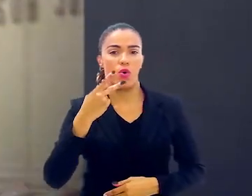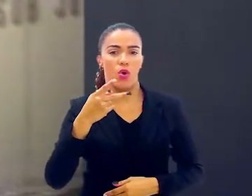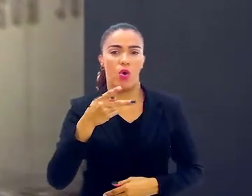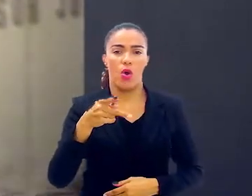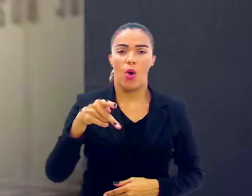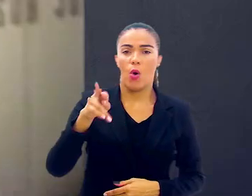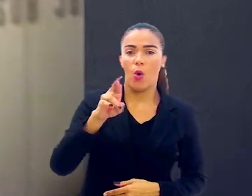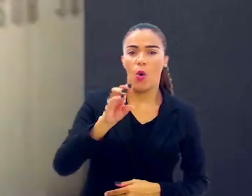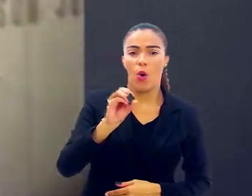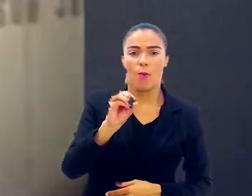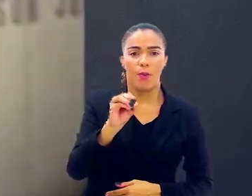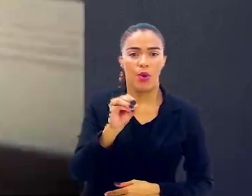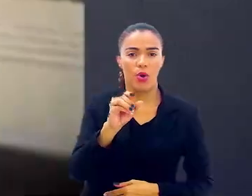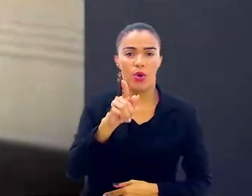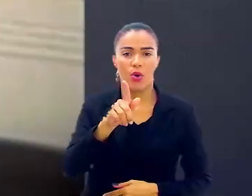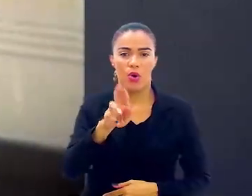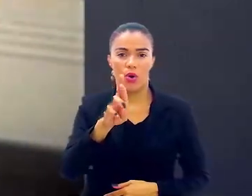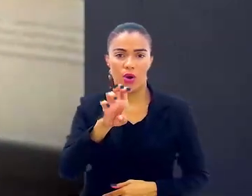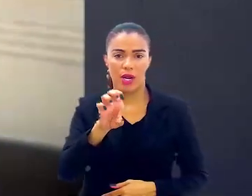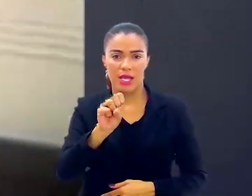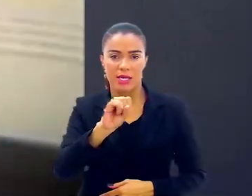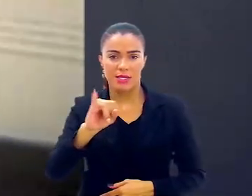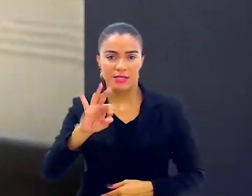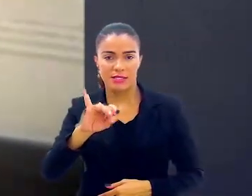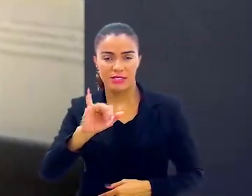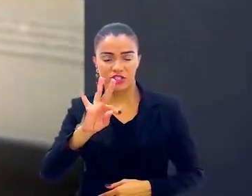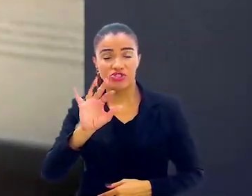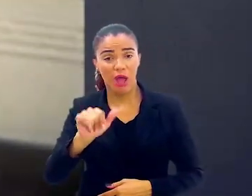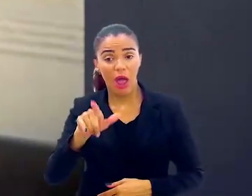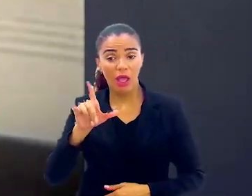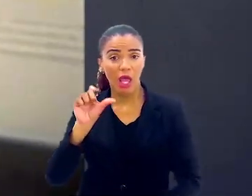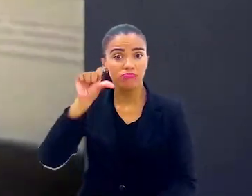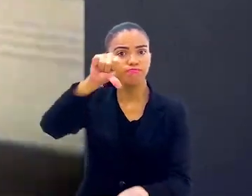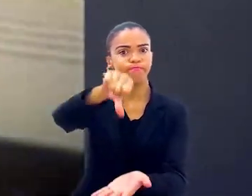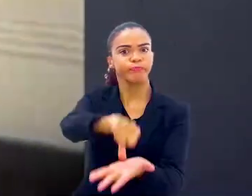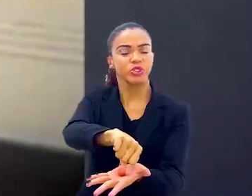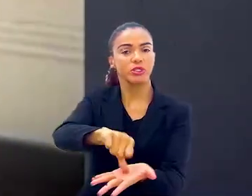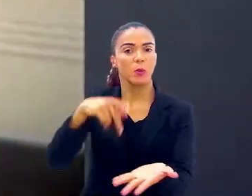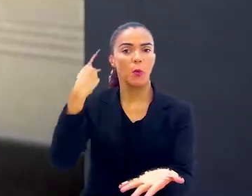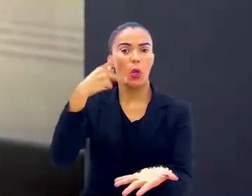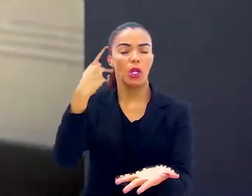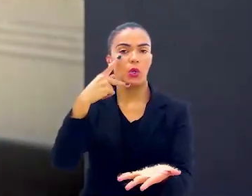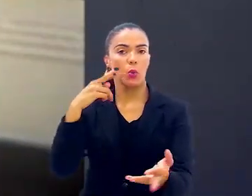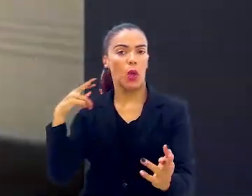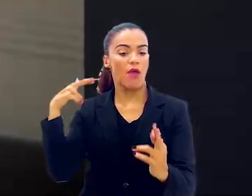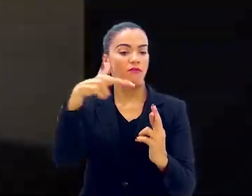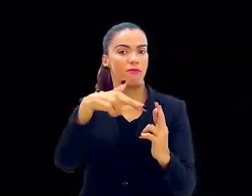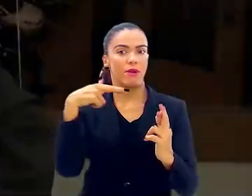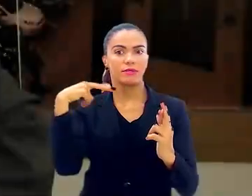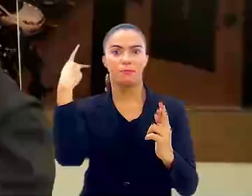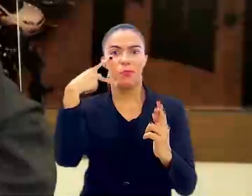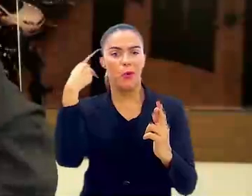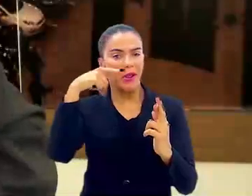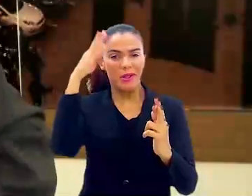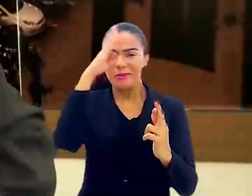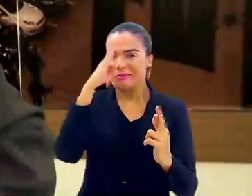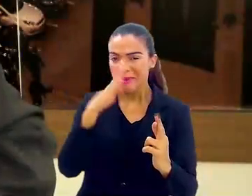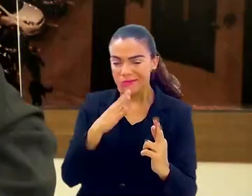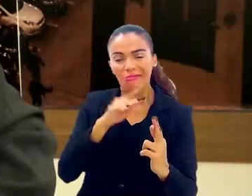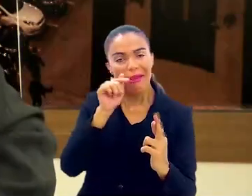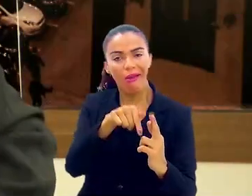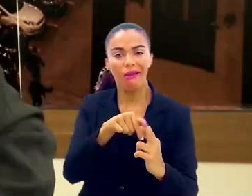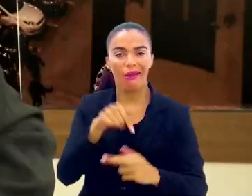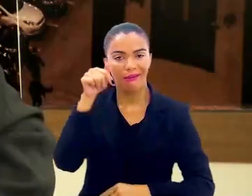Aquela unidade da federação, onde dizia assim, aqui é o maior centro político do país. Então, em